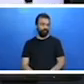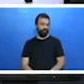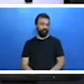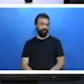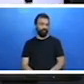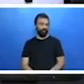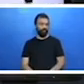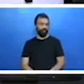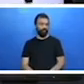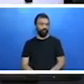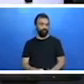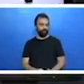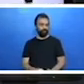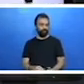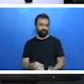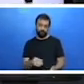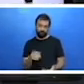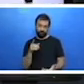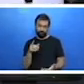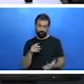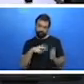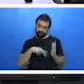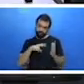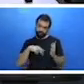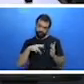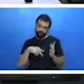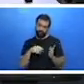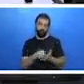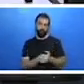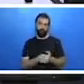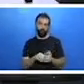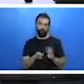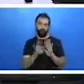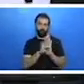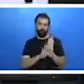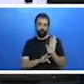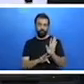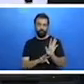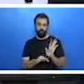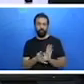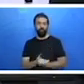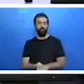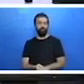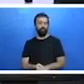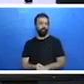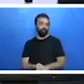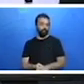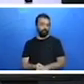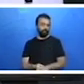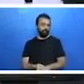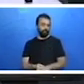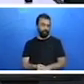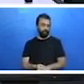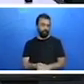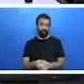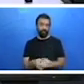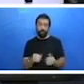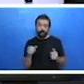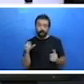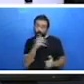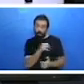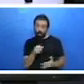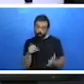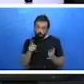Vocês já ouviram e leram os textos da unidade 12 e 13? Ah, eu não acredito, né? Então, quem não fez, por favor, corra lá